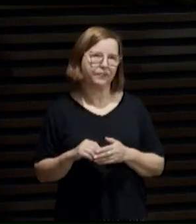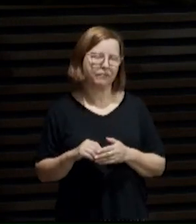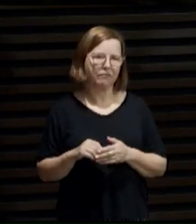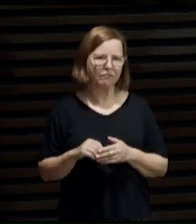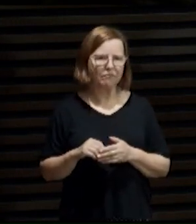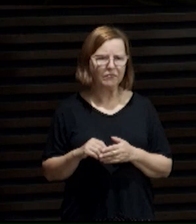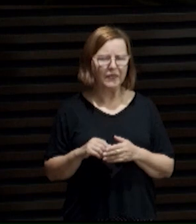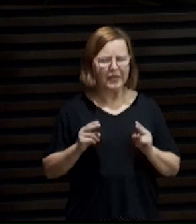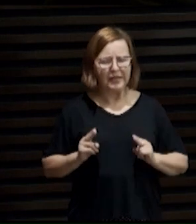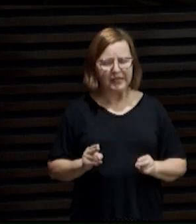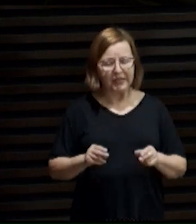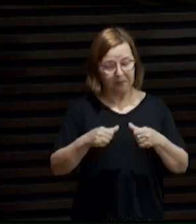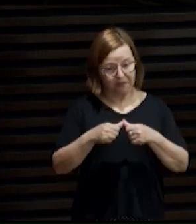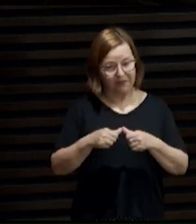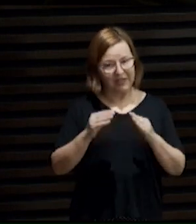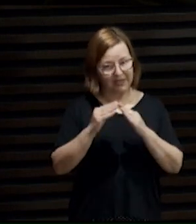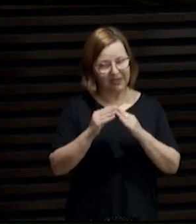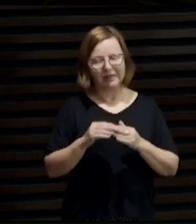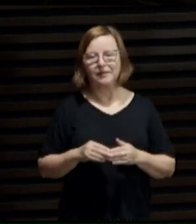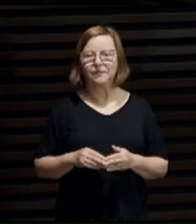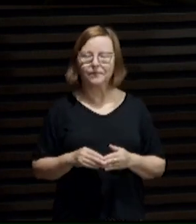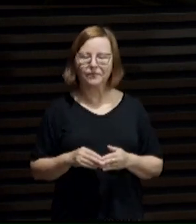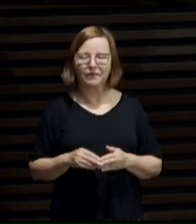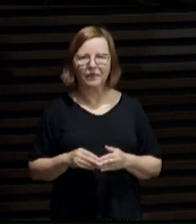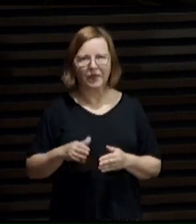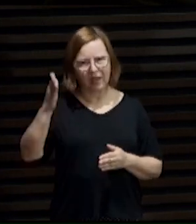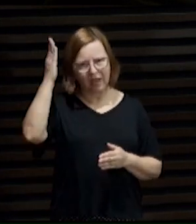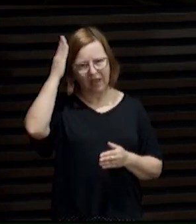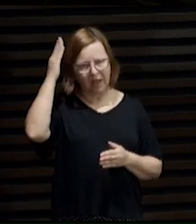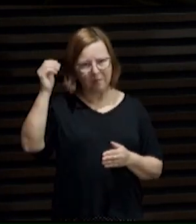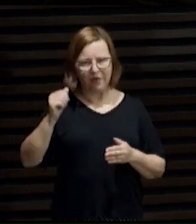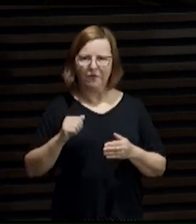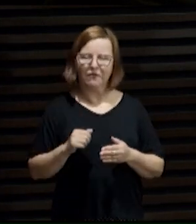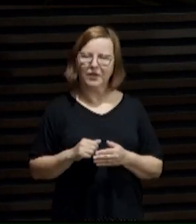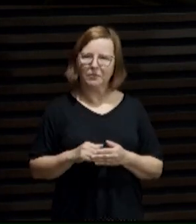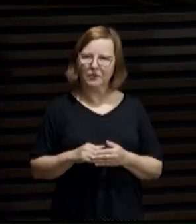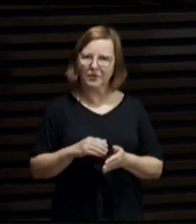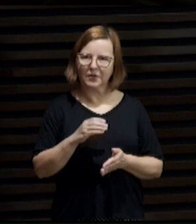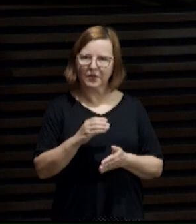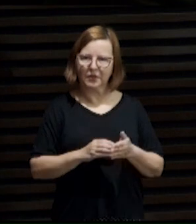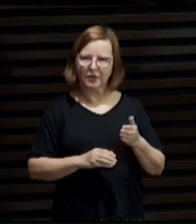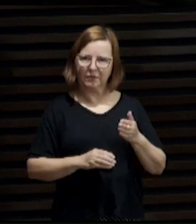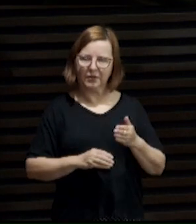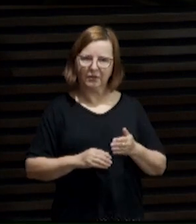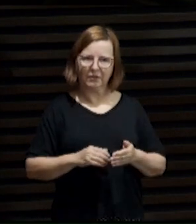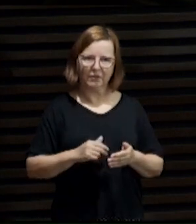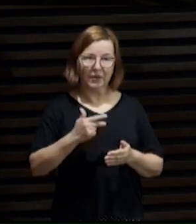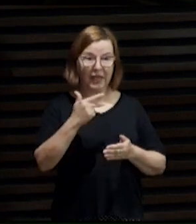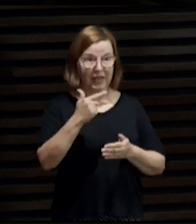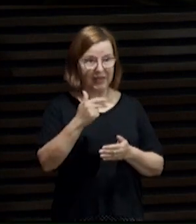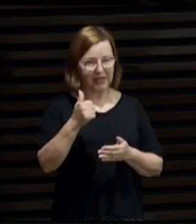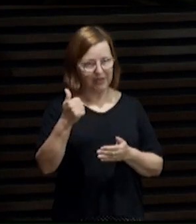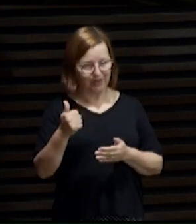Provérbios 31, que descreve a mulher sábia. Ela não está só em casa, ela faz